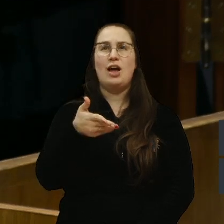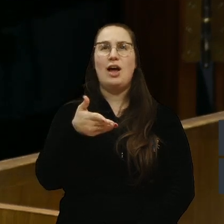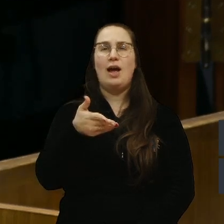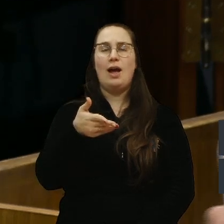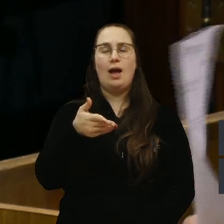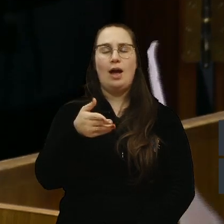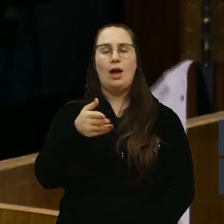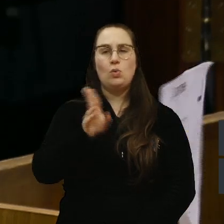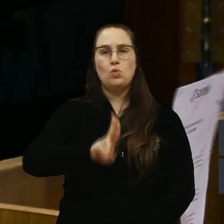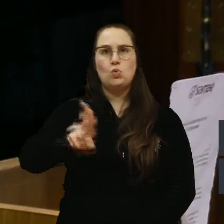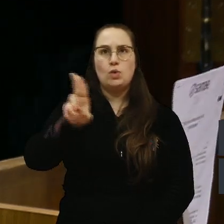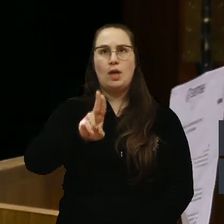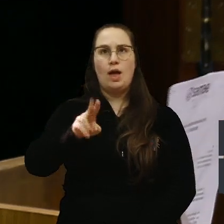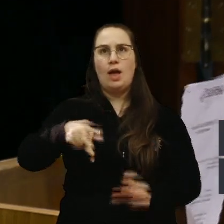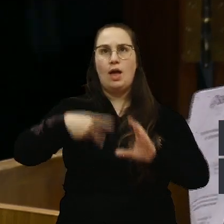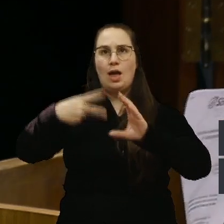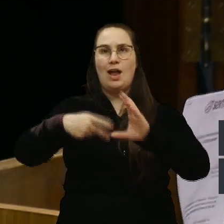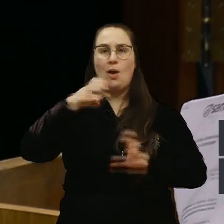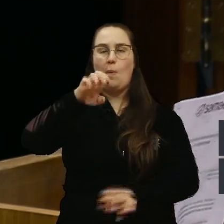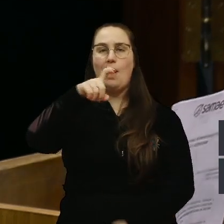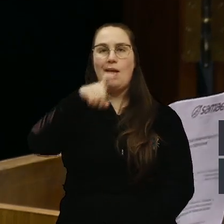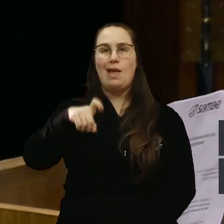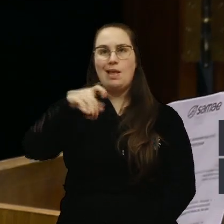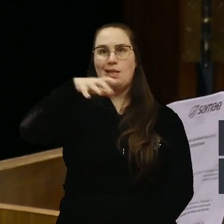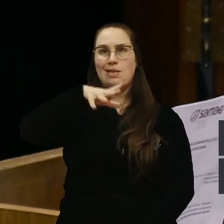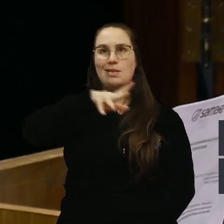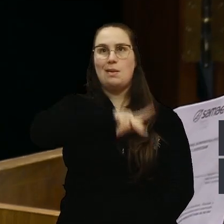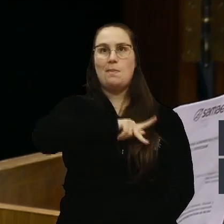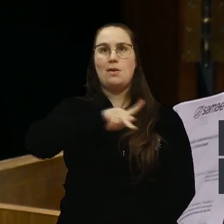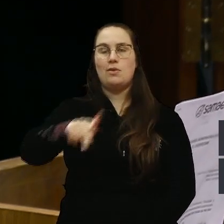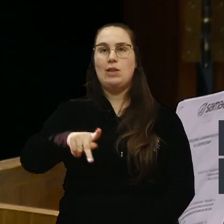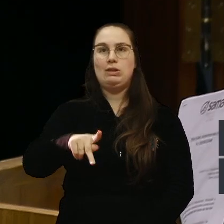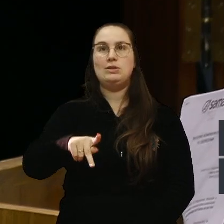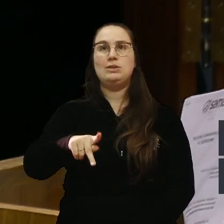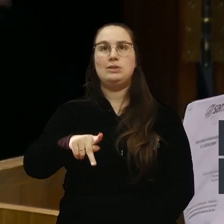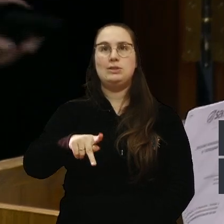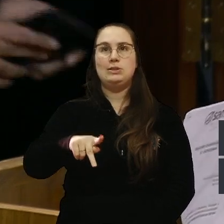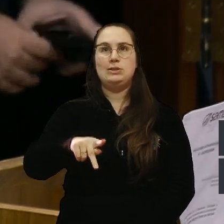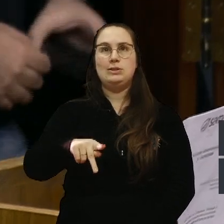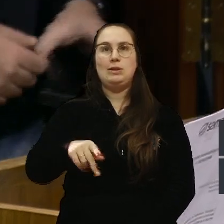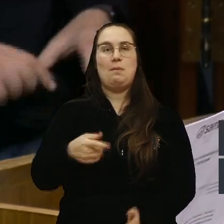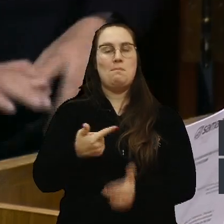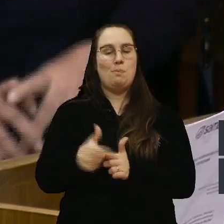né? Ex-presidentes dessa casa se reviram nas tumbas.